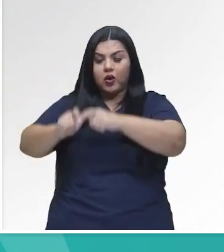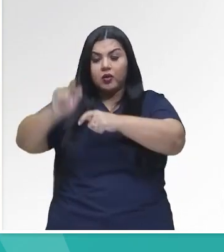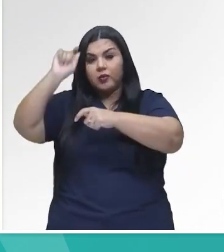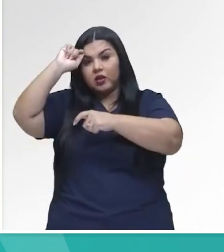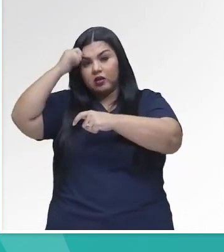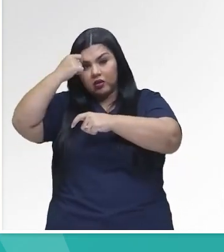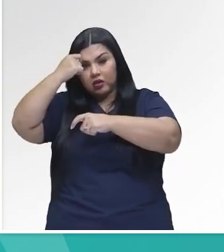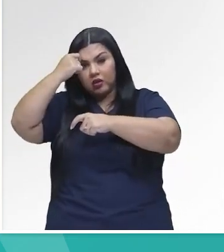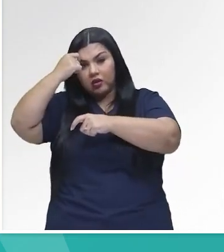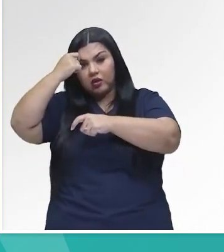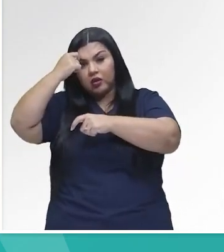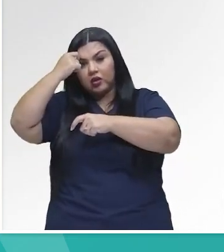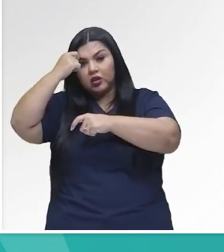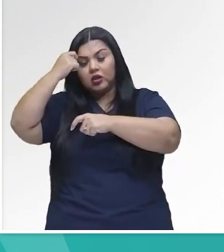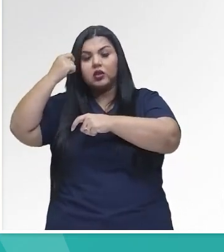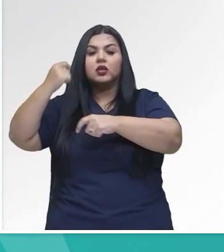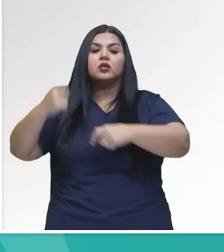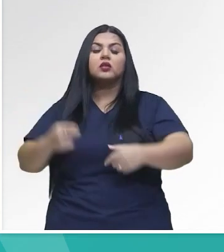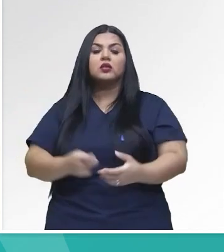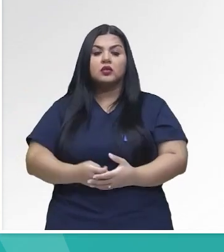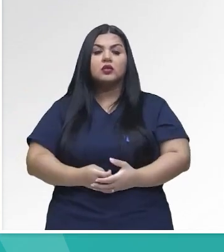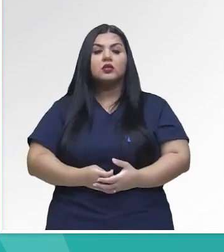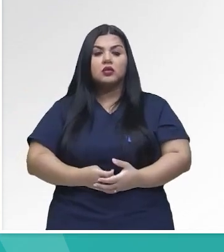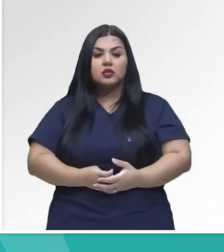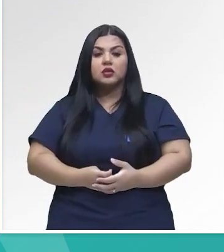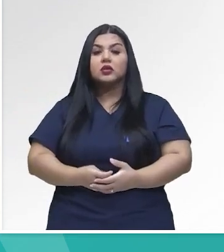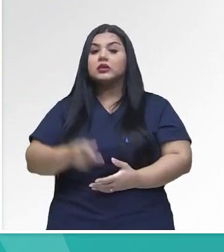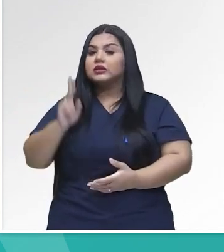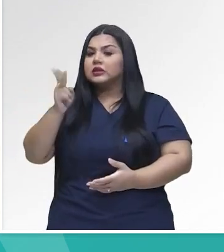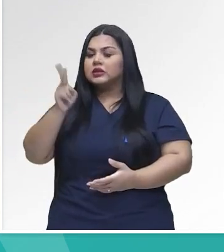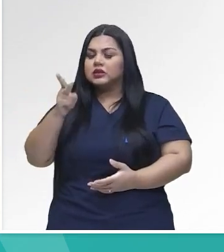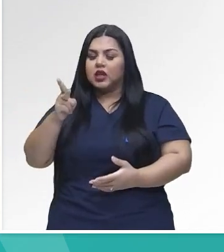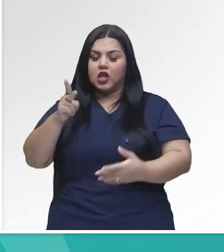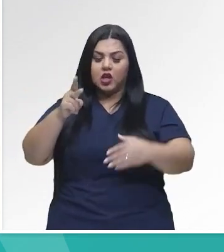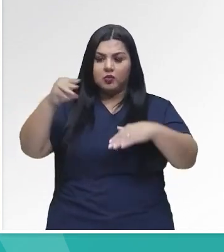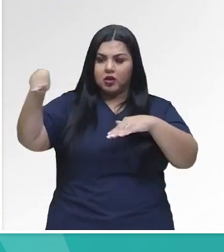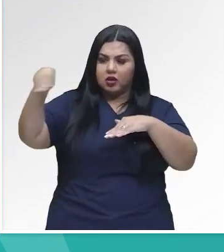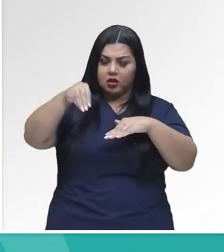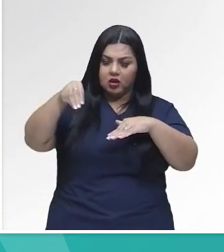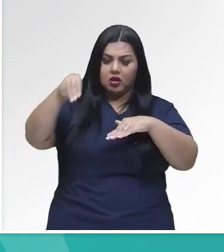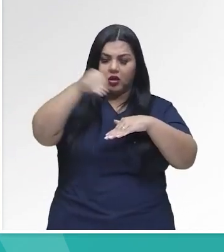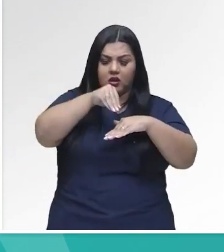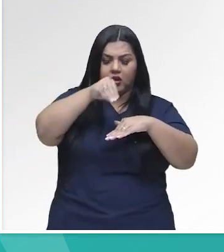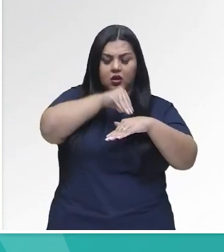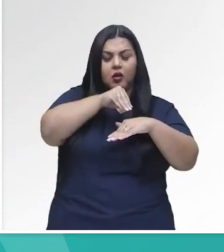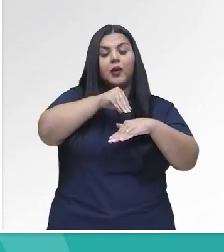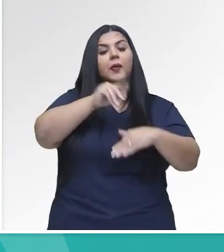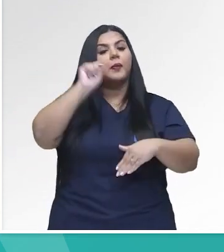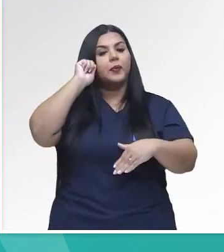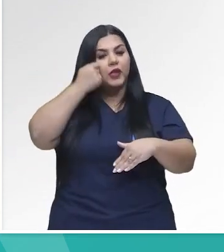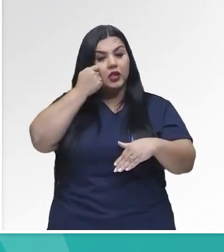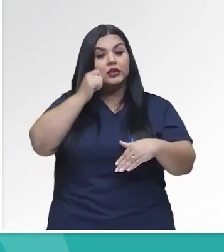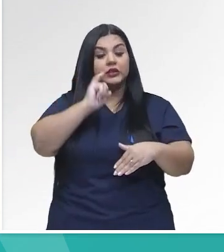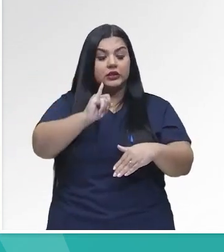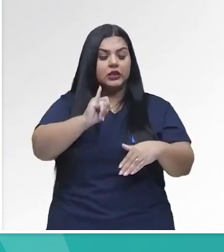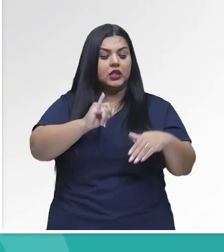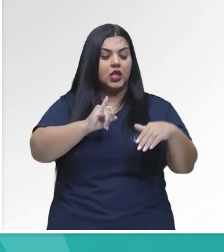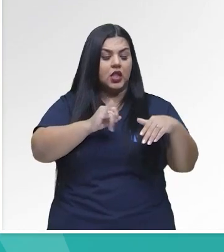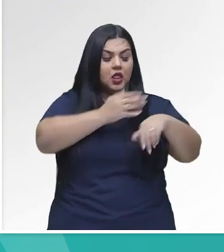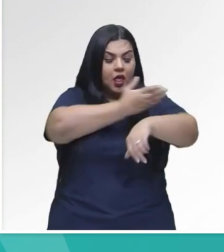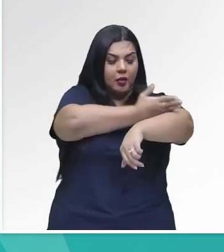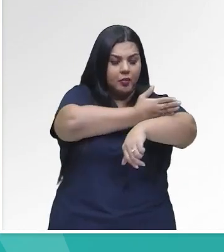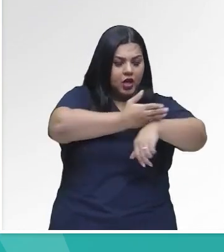ele só se desloca nessa casa preta, como vocês estão vendo. E quando ele está em uma casa